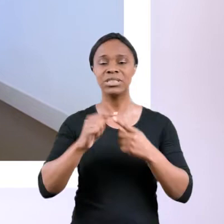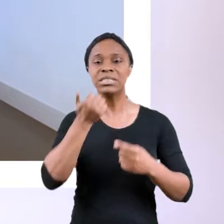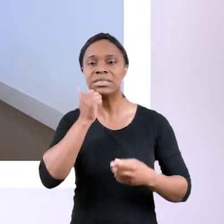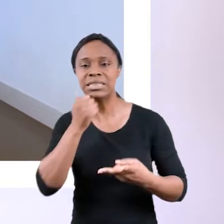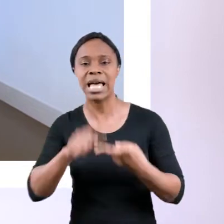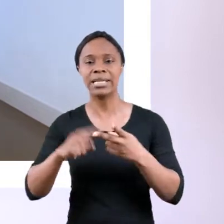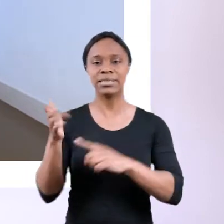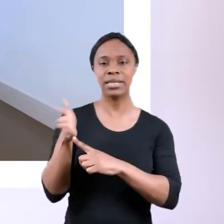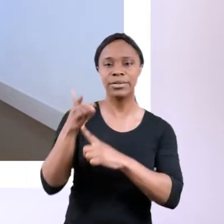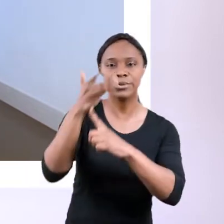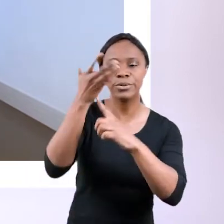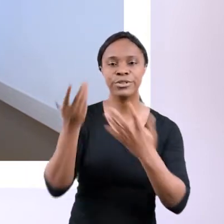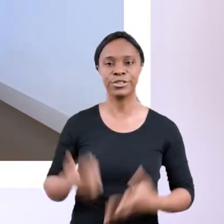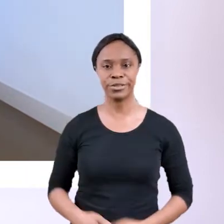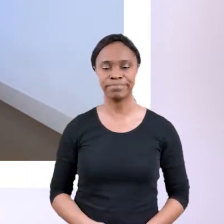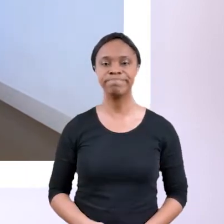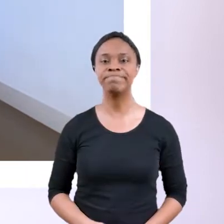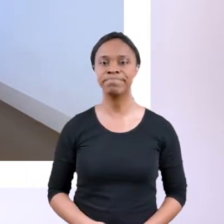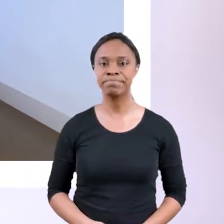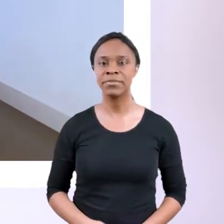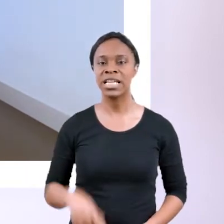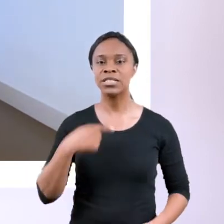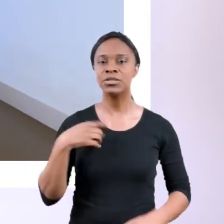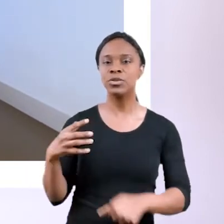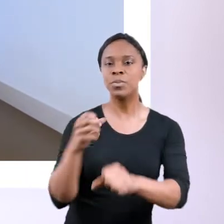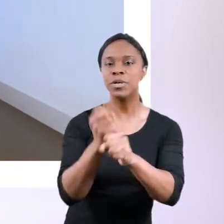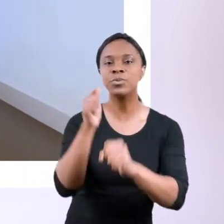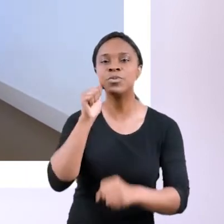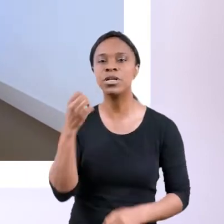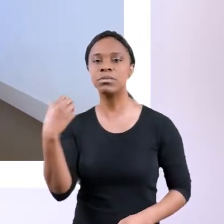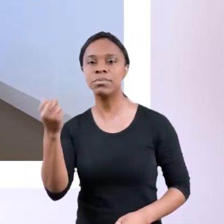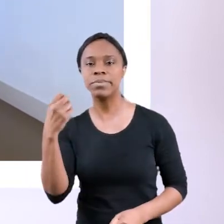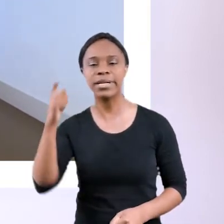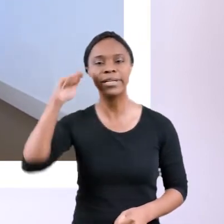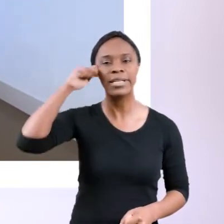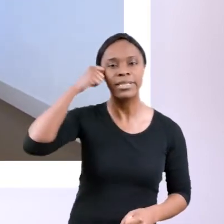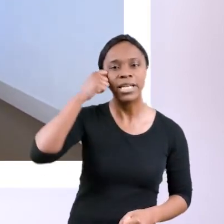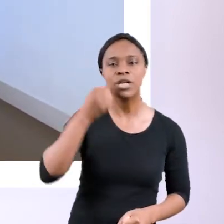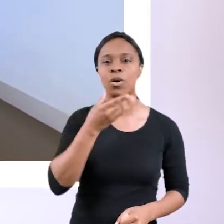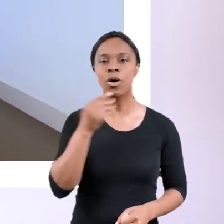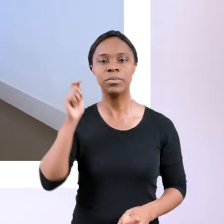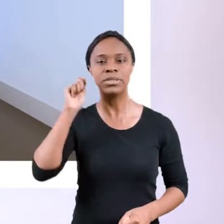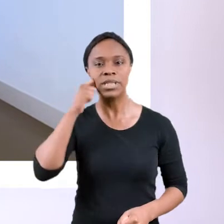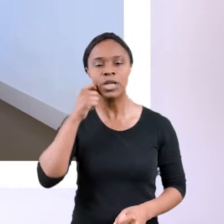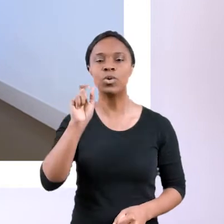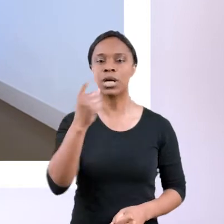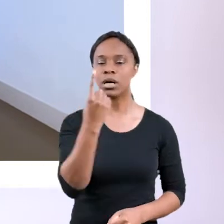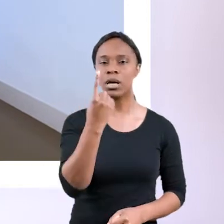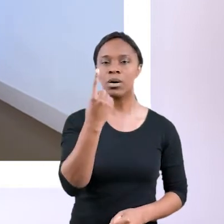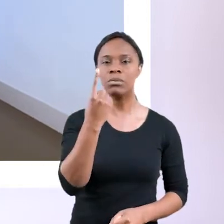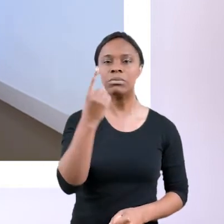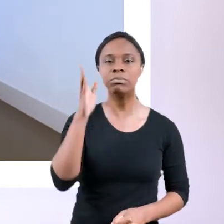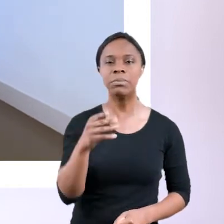e tecnologia. Somando mulheres brancas e negras e homens negros, são apenas 1/3 da força de